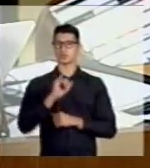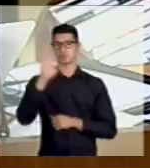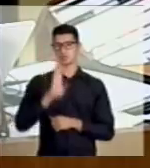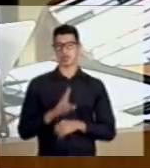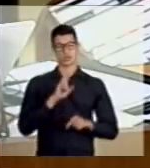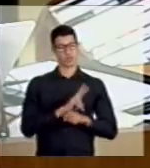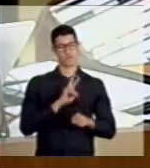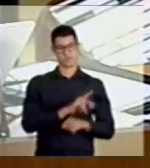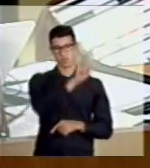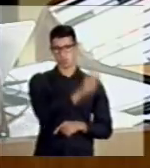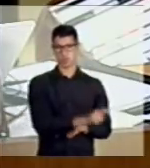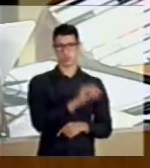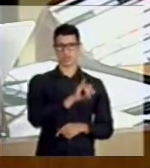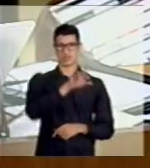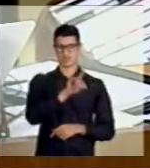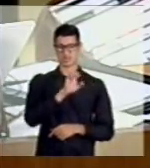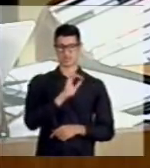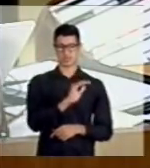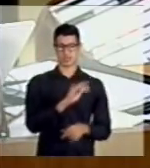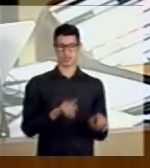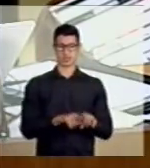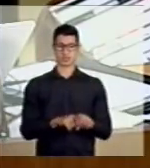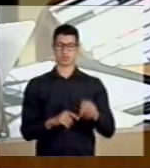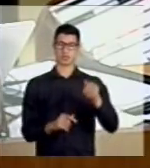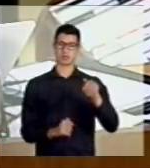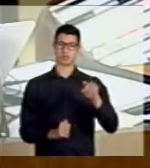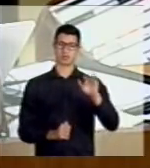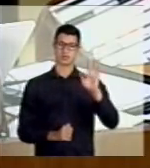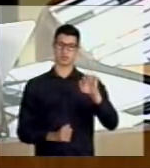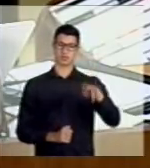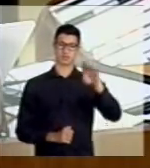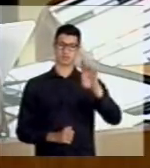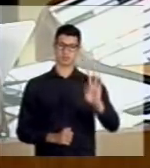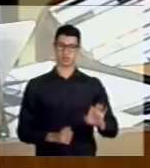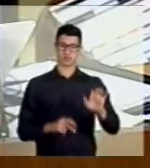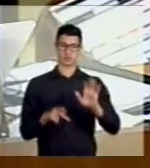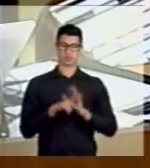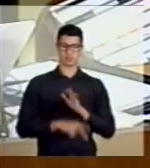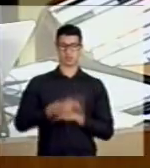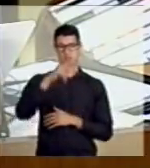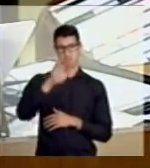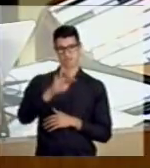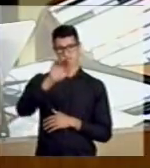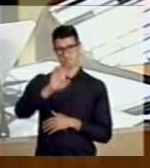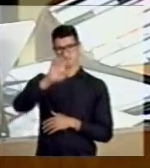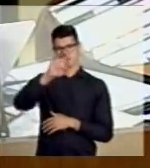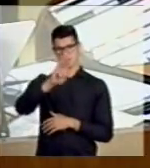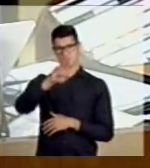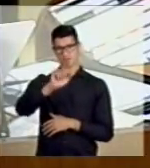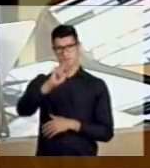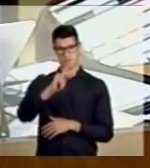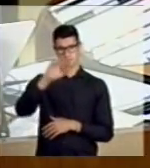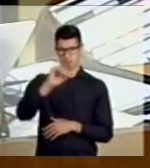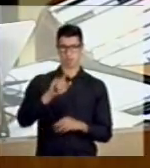Defesa do Consumidor, IDEC, pela Frente Brasileira pelos Poupadores, FEBRAPO, por outras